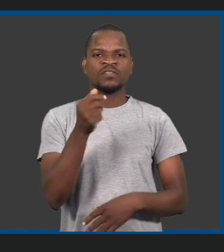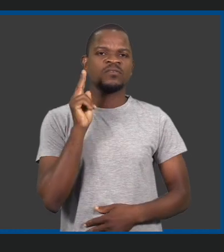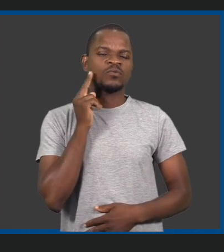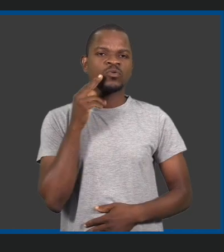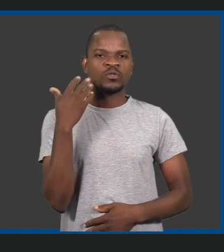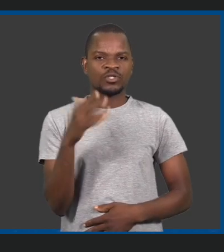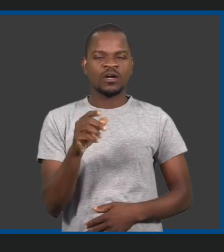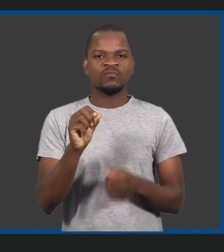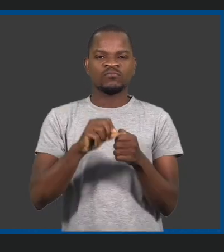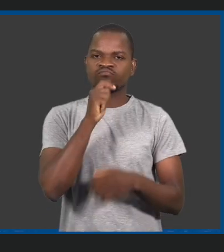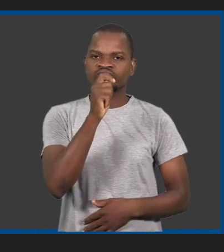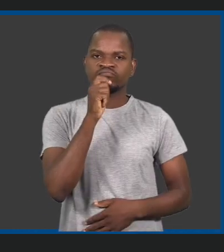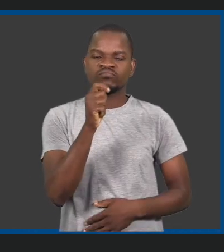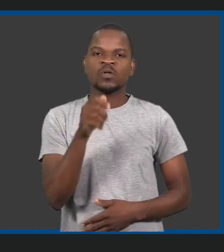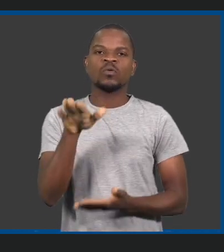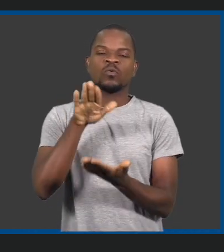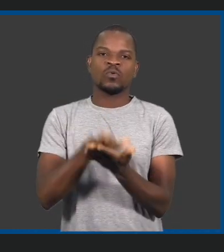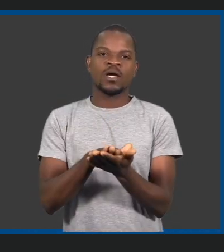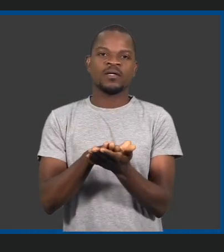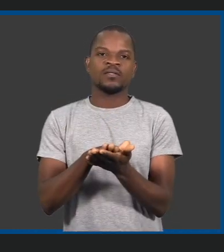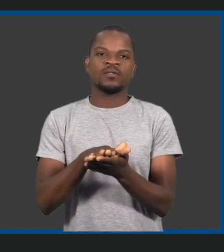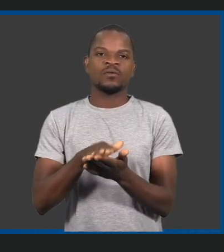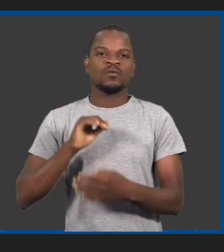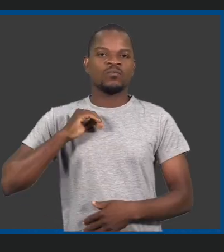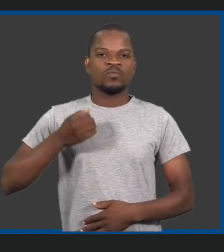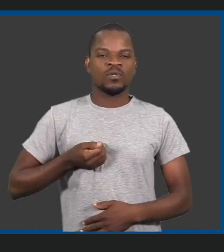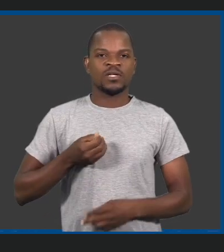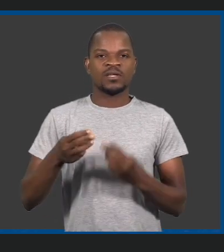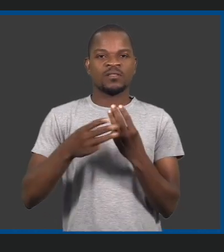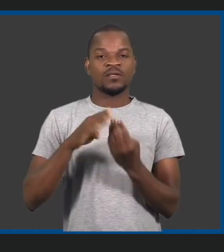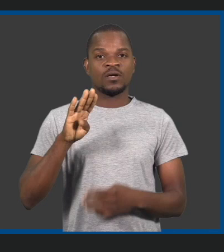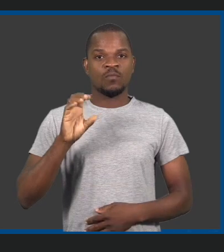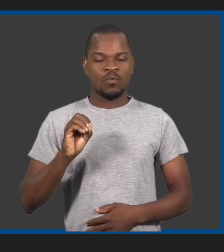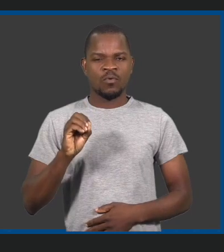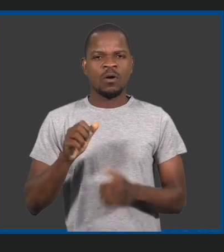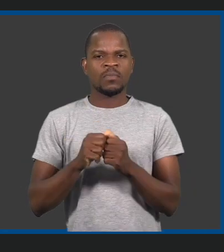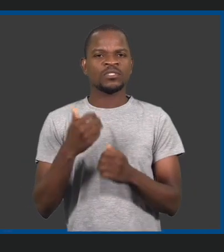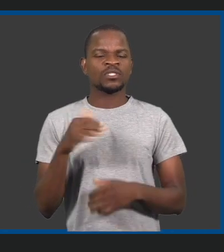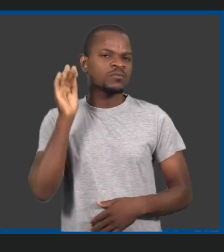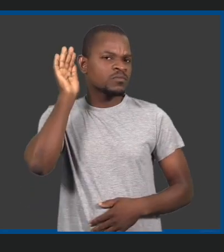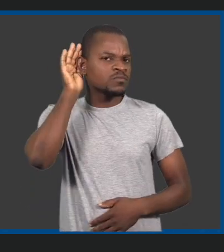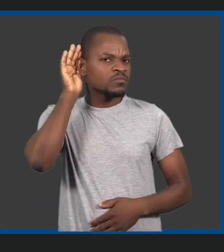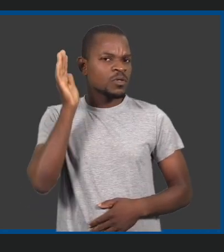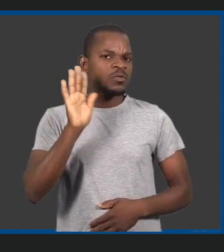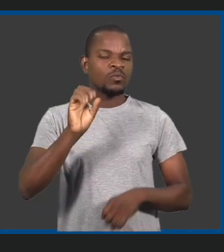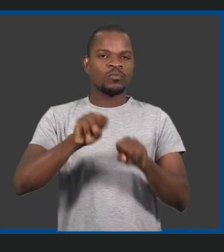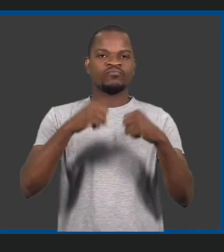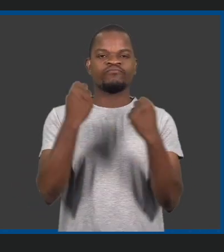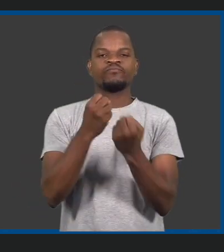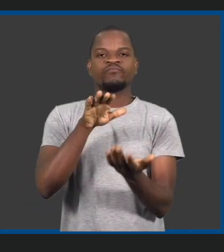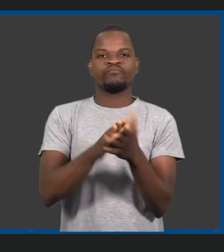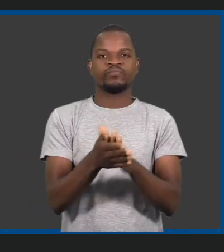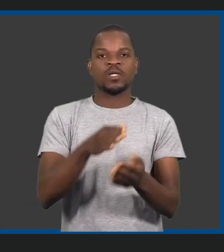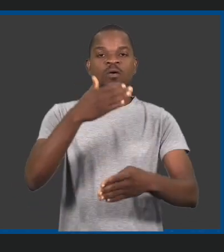A escola de Inglavela é um processo que eu acho que não deveria ser, mas eu penso que é mais para aquela nossa